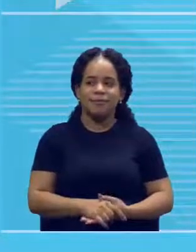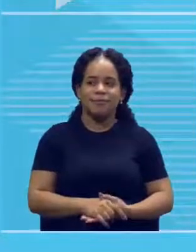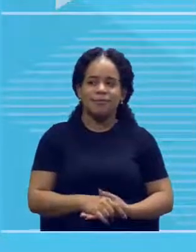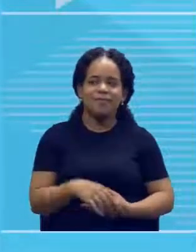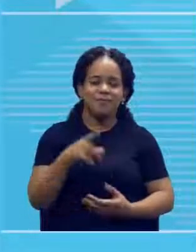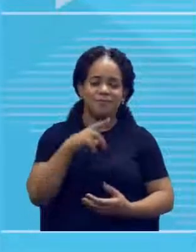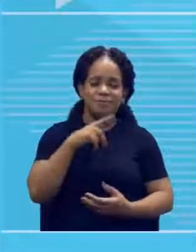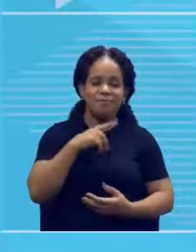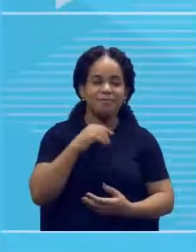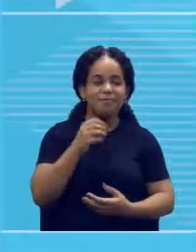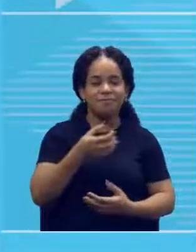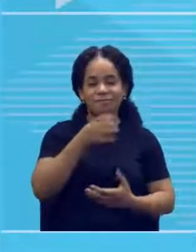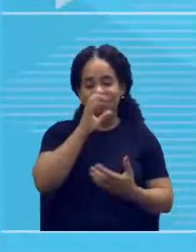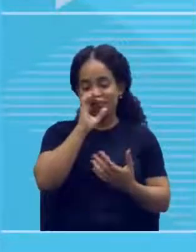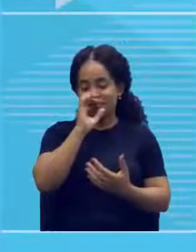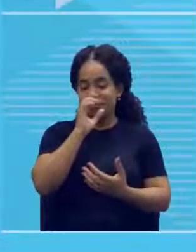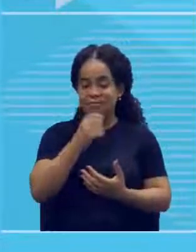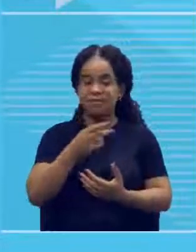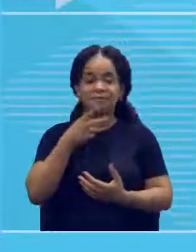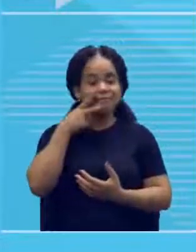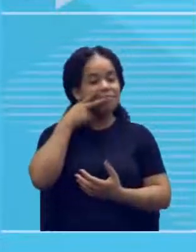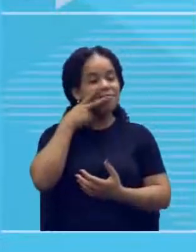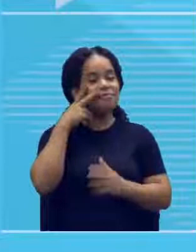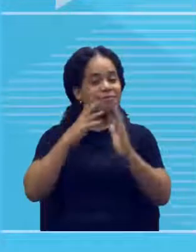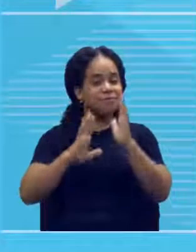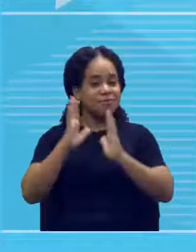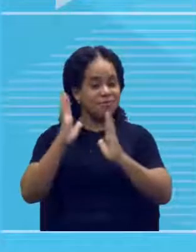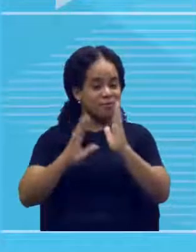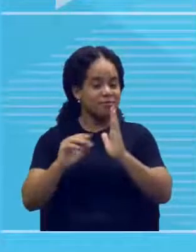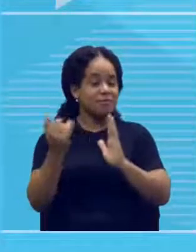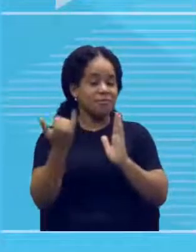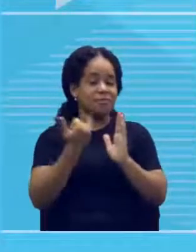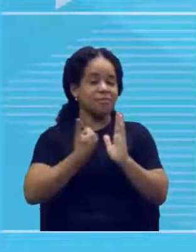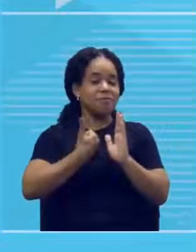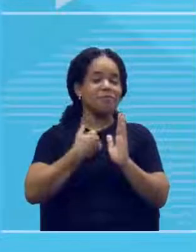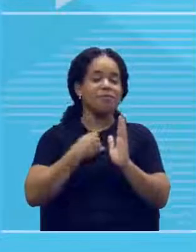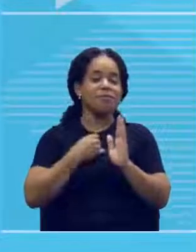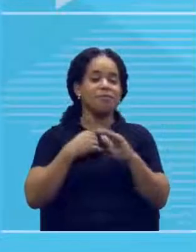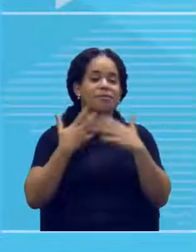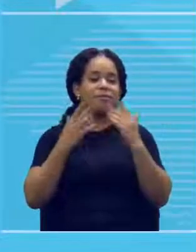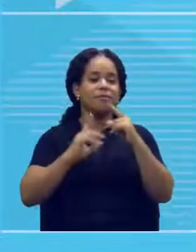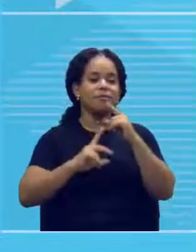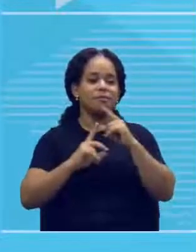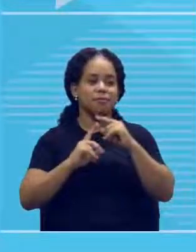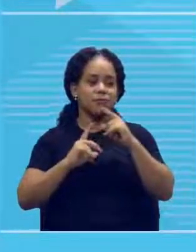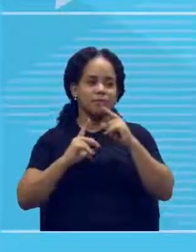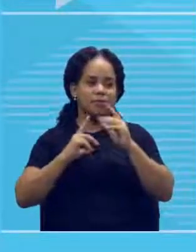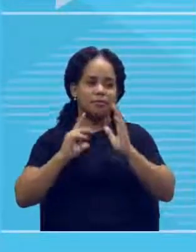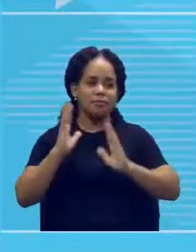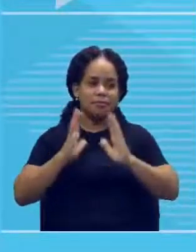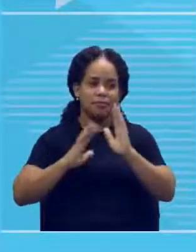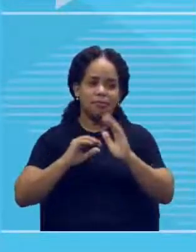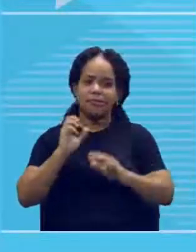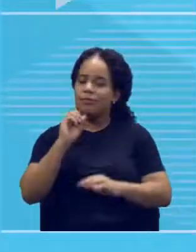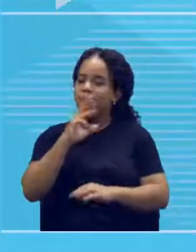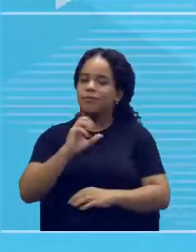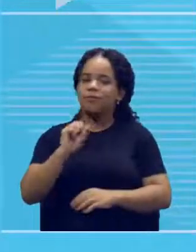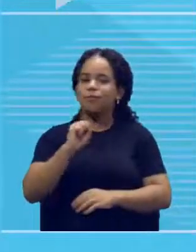dessa época aí, viu? Tu vai saber. Depois tu diz pra gente o gosto que tinha. Eu sou de menor, eu só tomo suco de